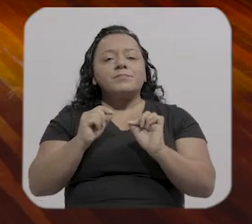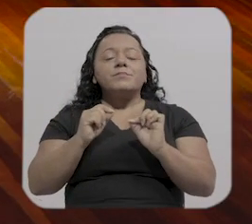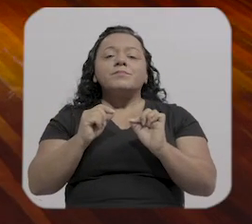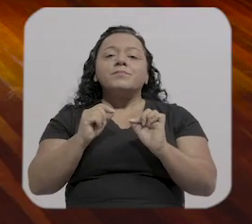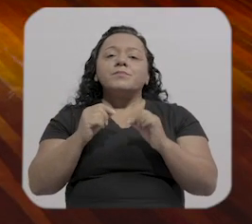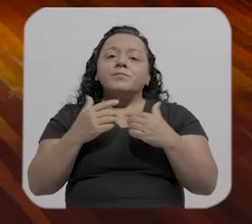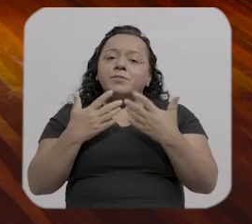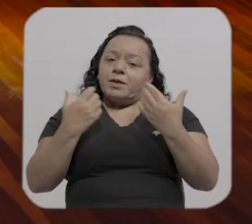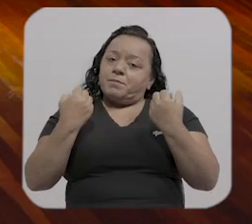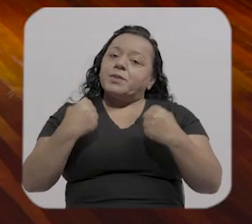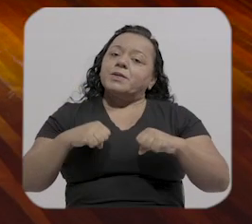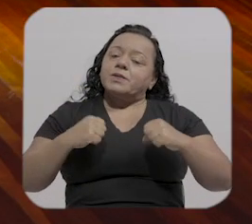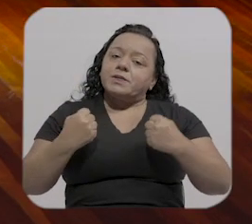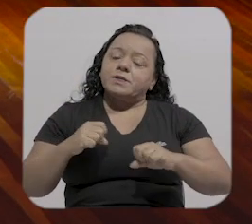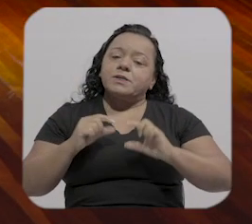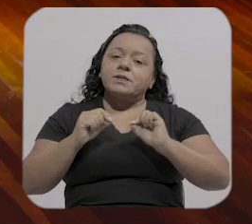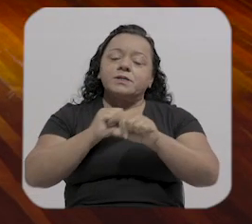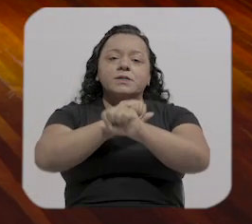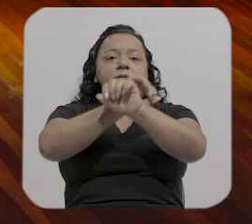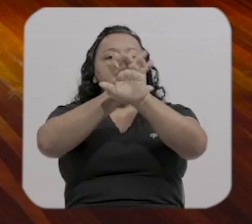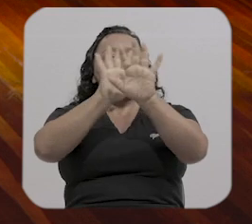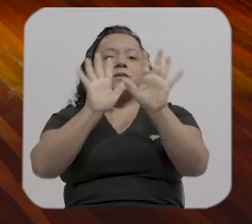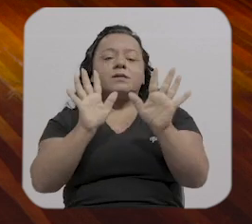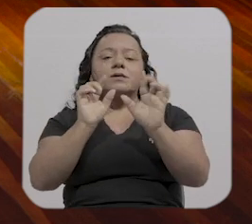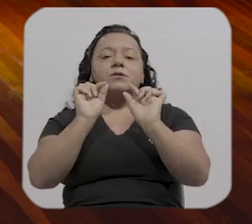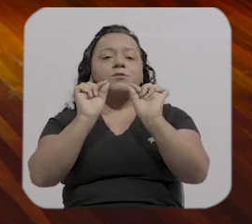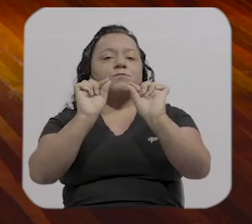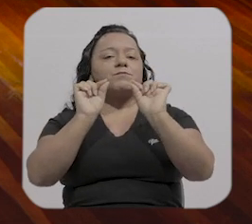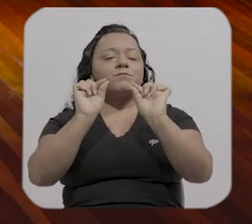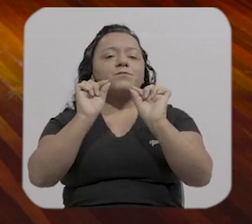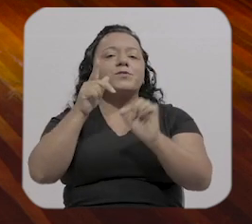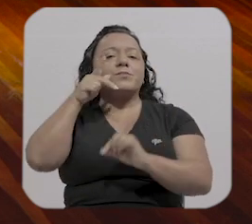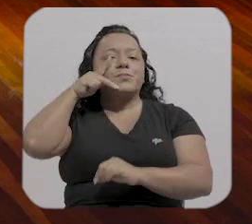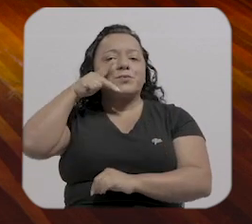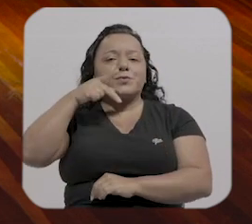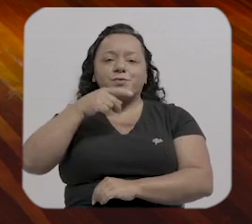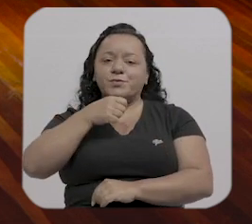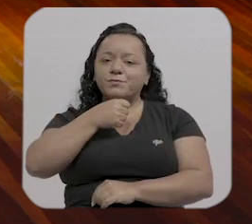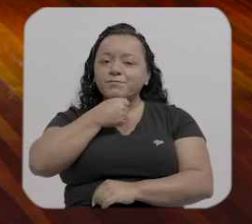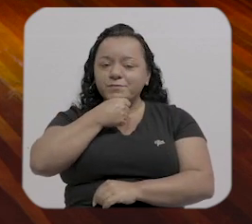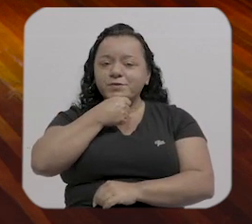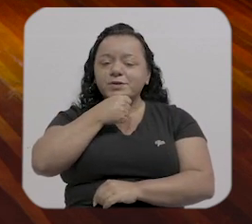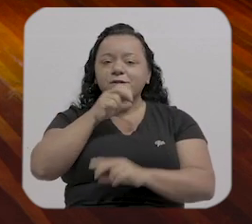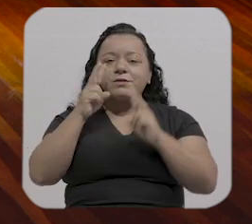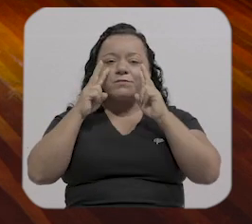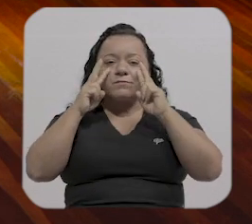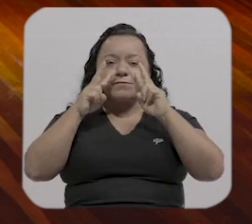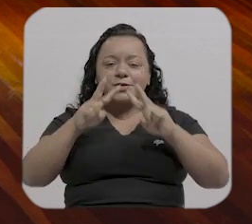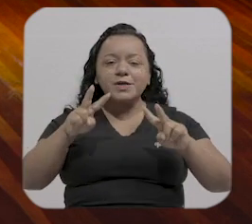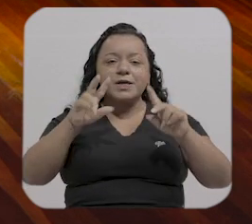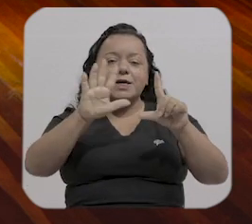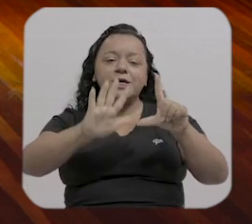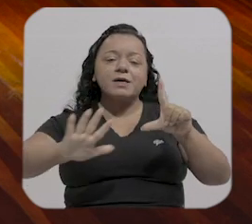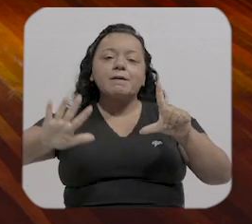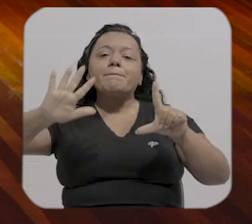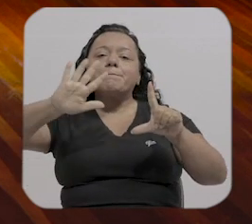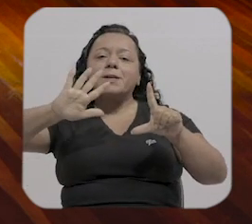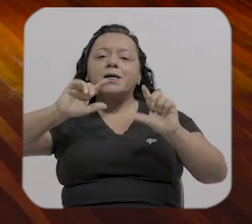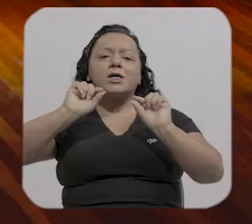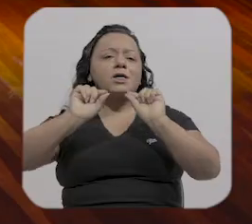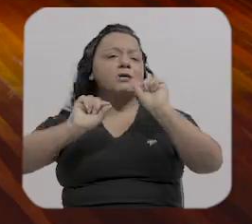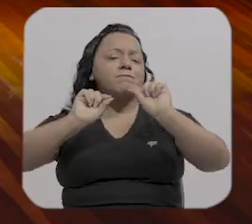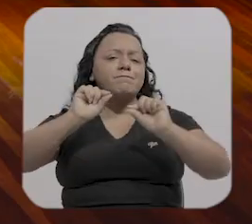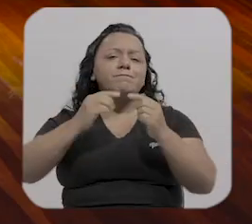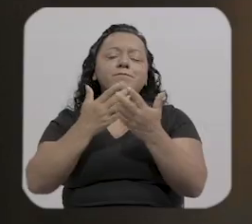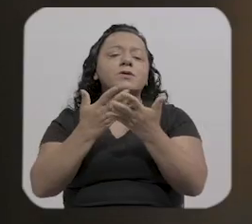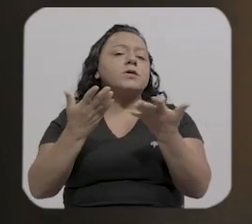Então é isso. Eu preciso esclarecer o que foi Porto Velho. A gente vê uma imagem, pô, que imagem é